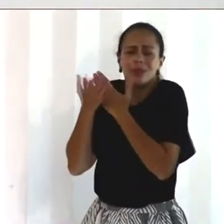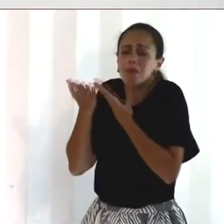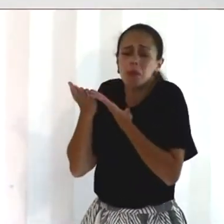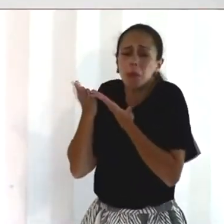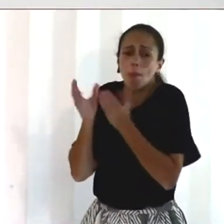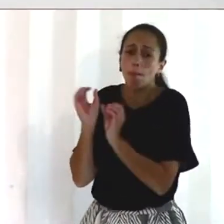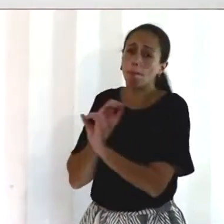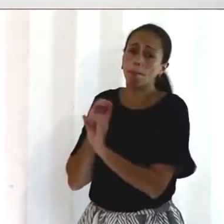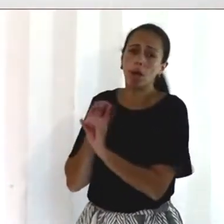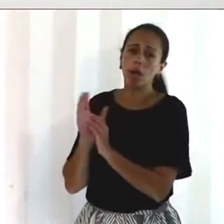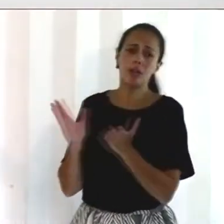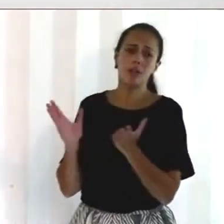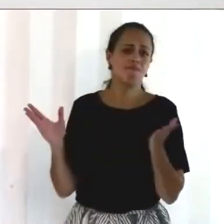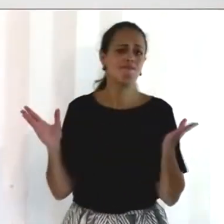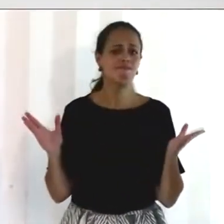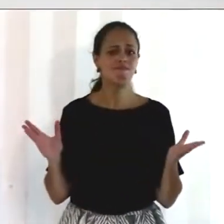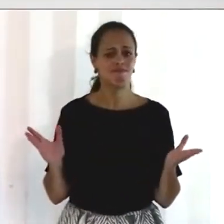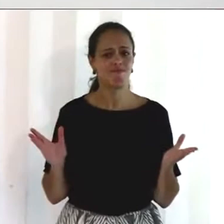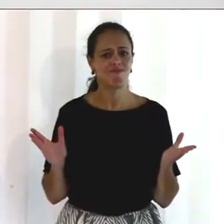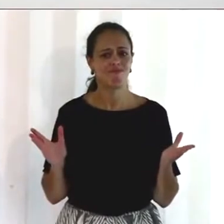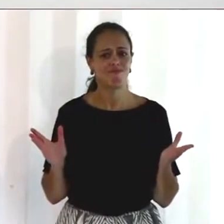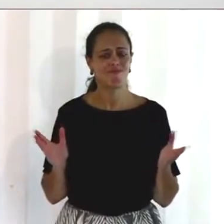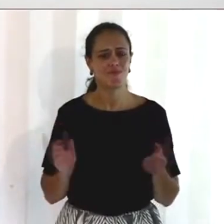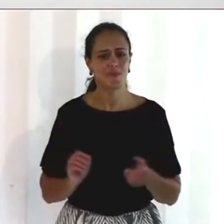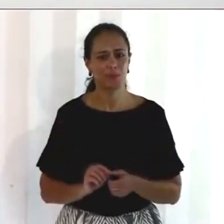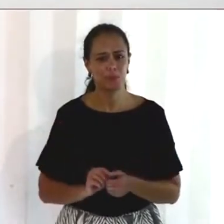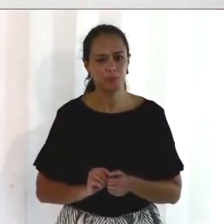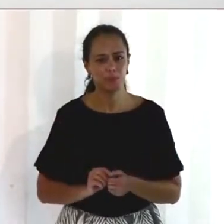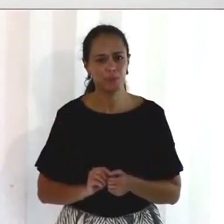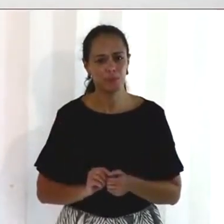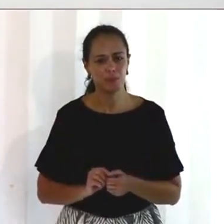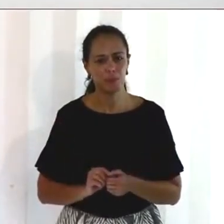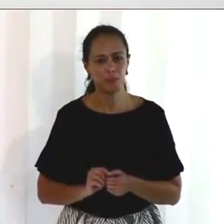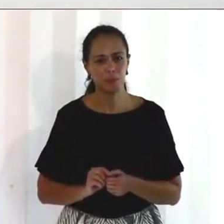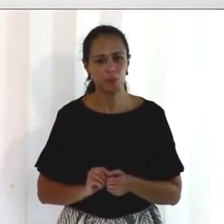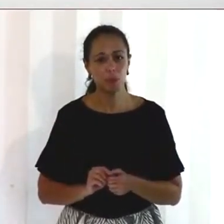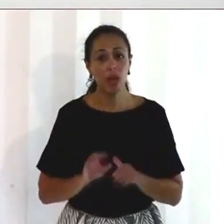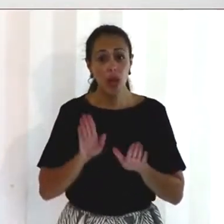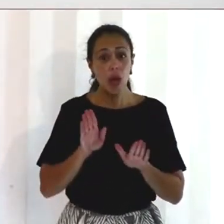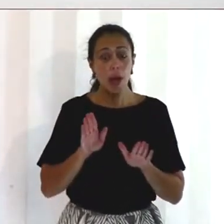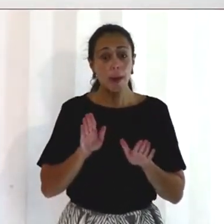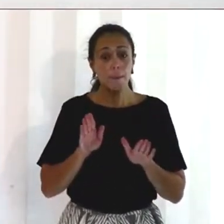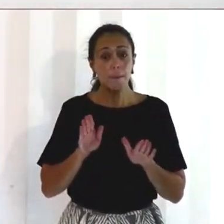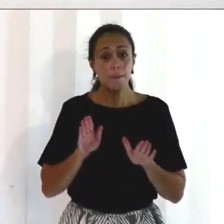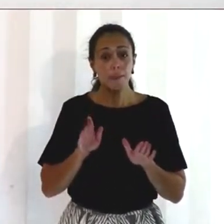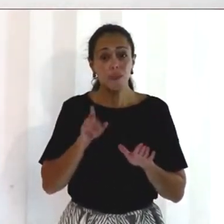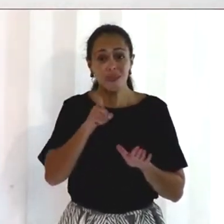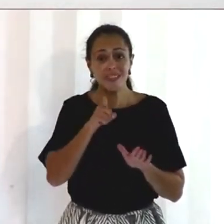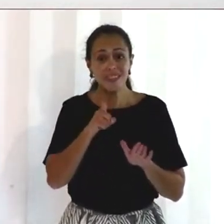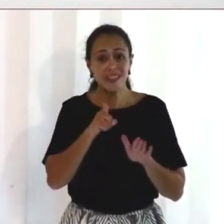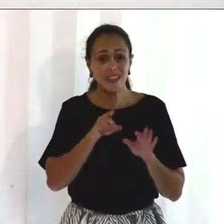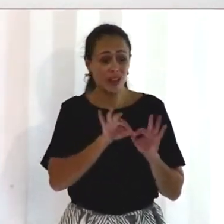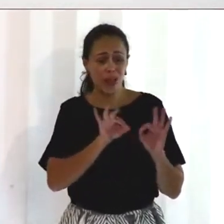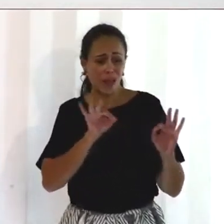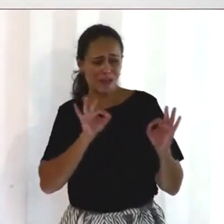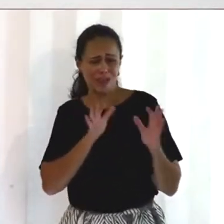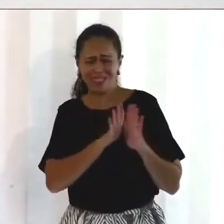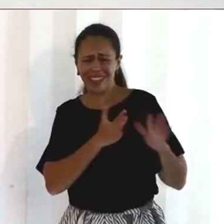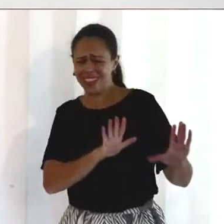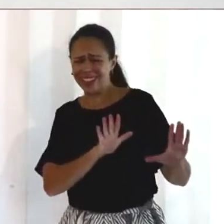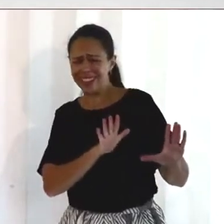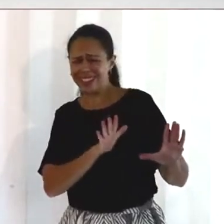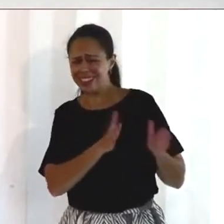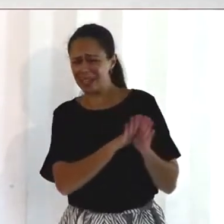consegue chegar a esse ponto positivo que as crianças estão fazendo, desenhando, que é o Senhor